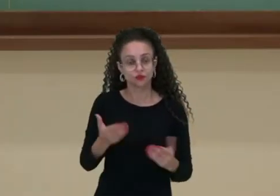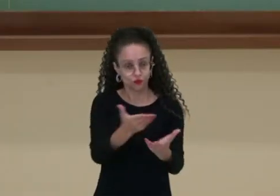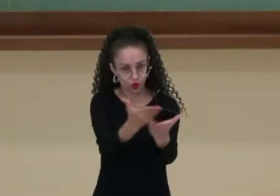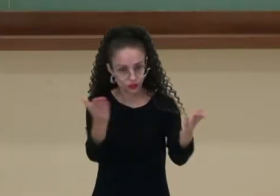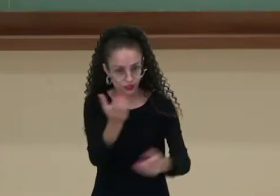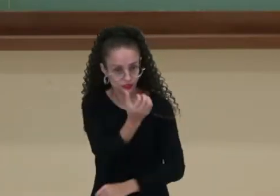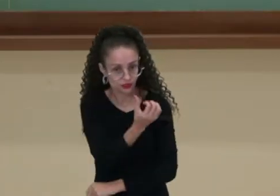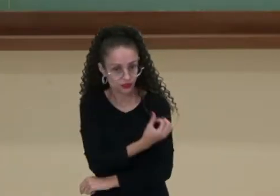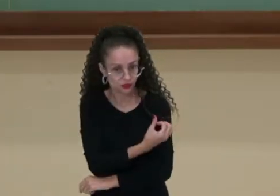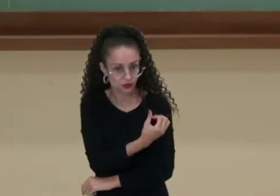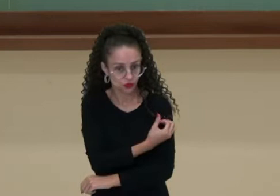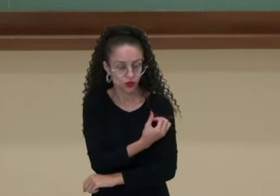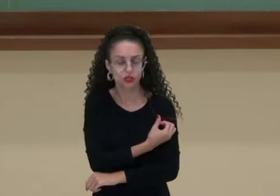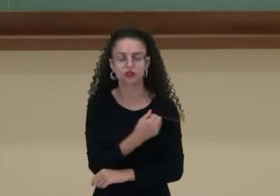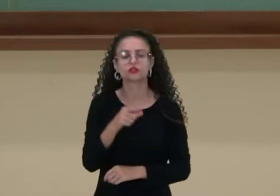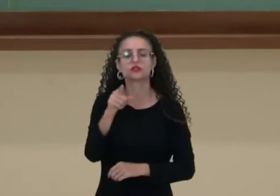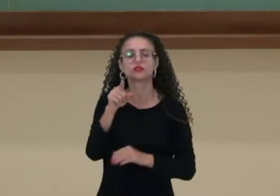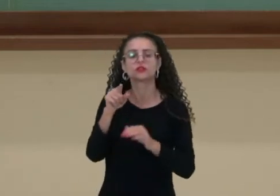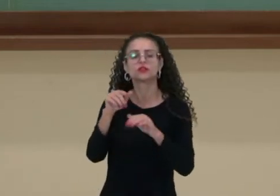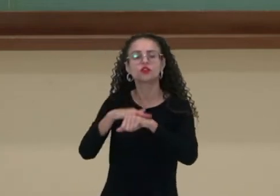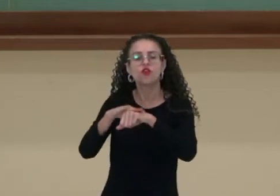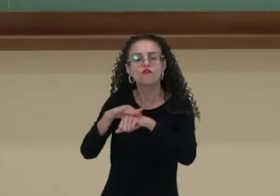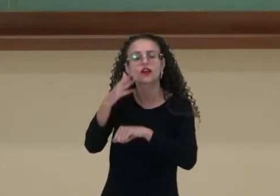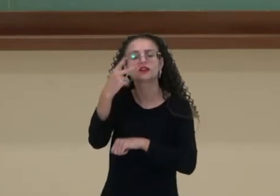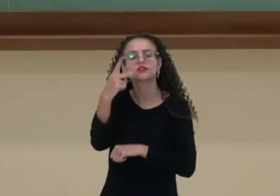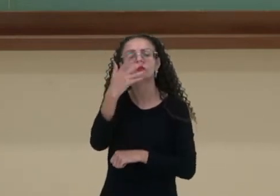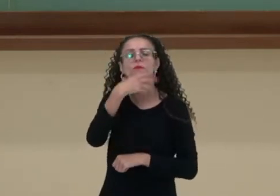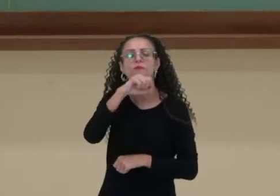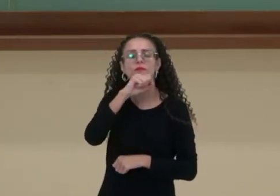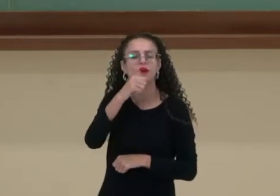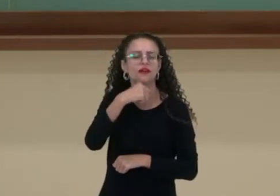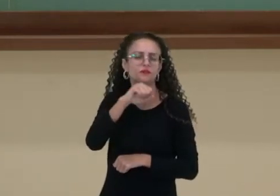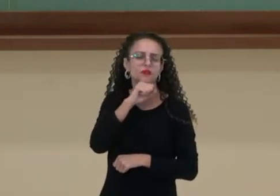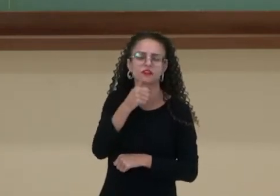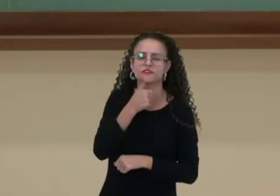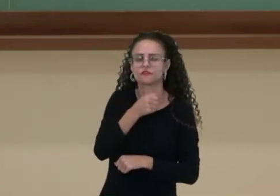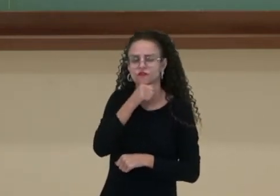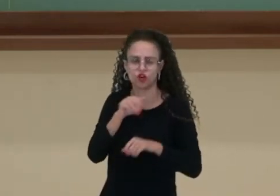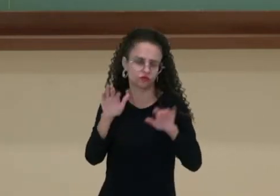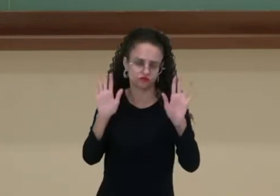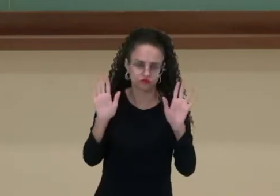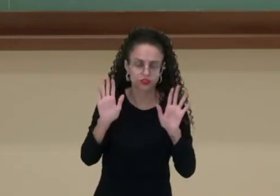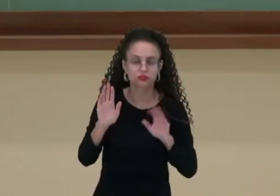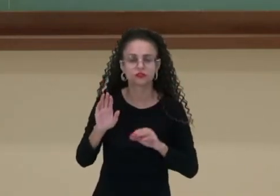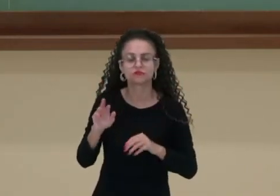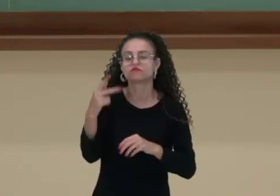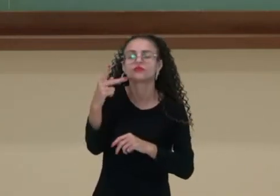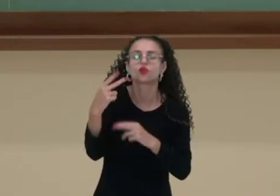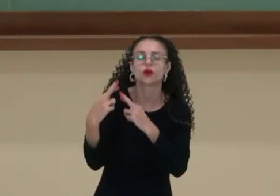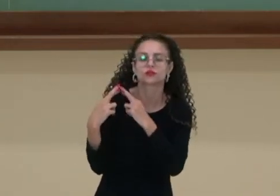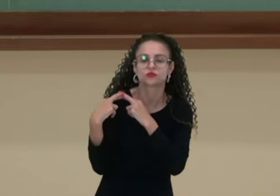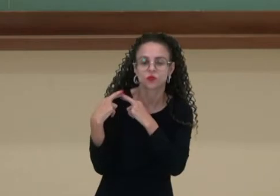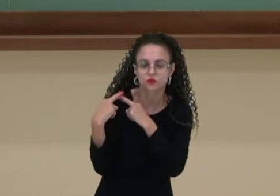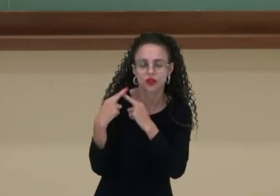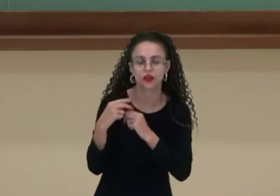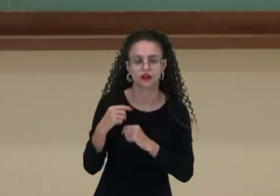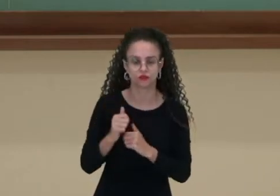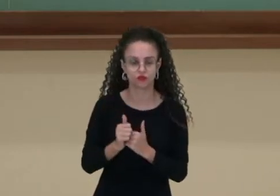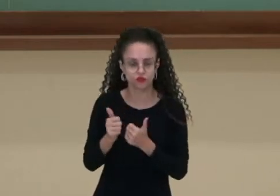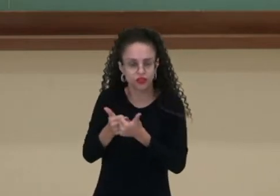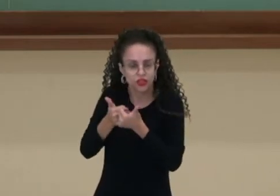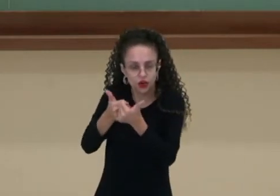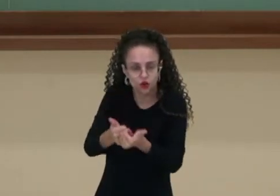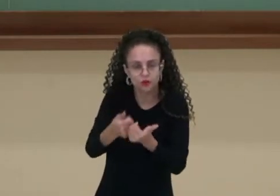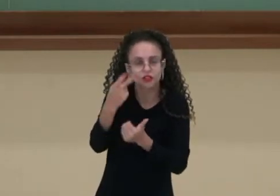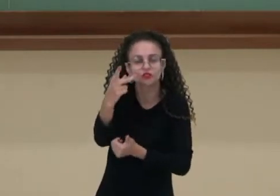sexto ano, conversem com seus pais, avós, enfim, né? O responsável por vocês, que acompanha nessa